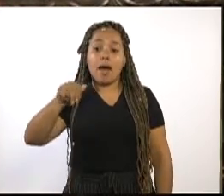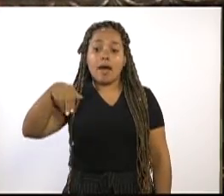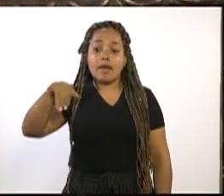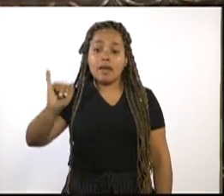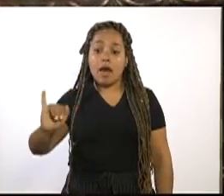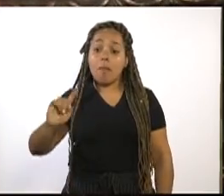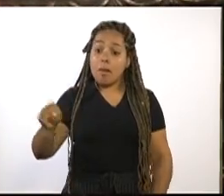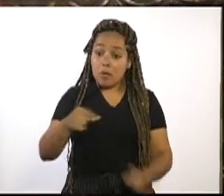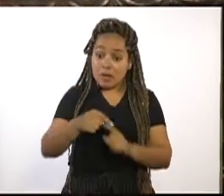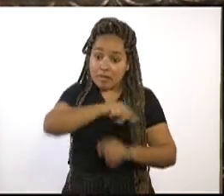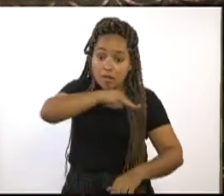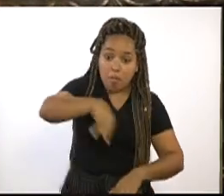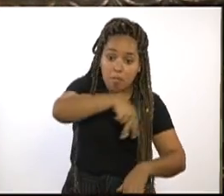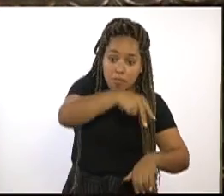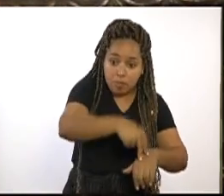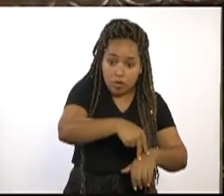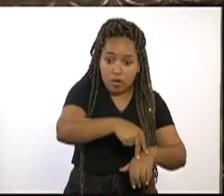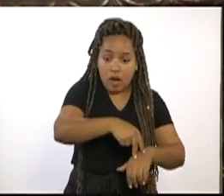Federal prende.